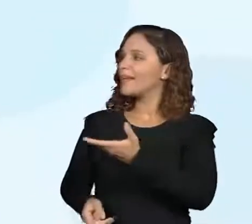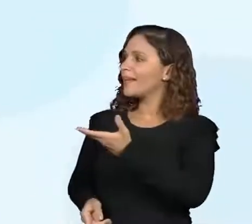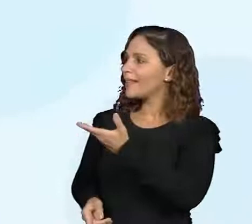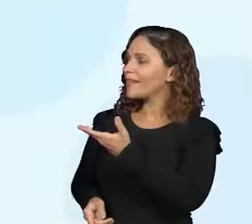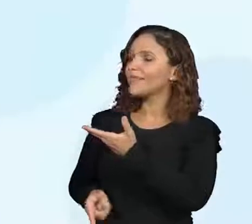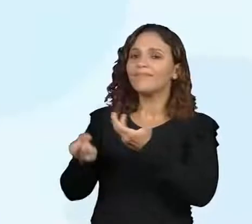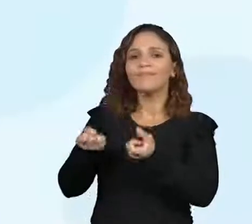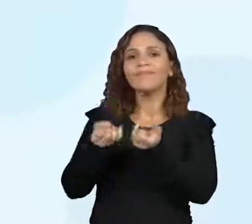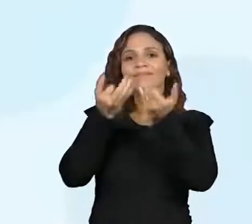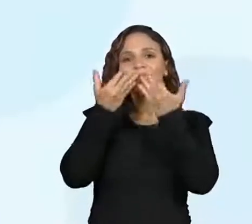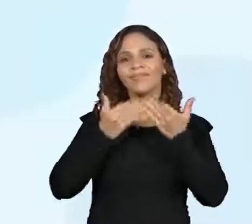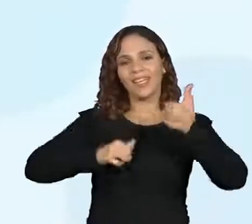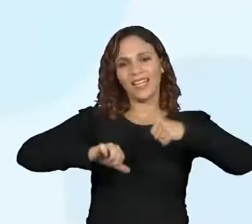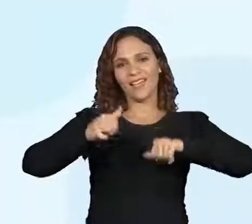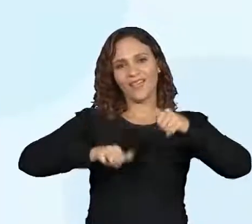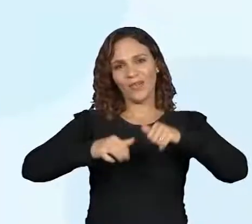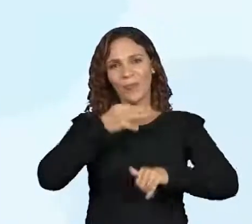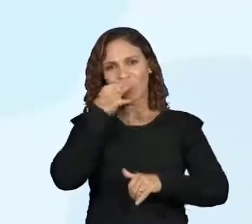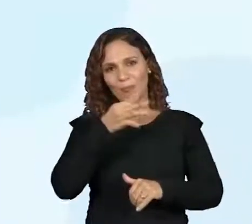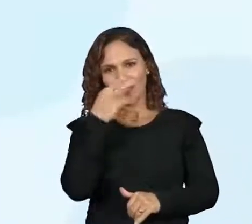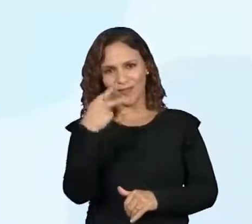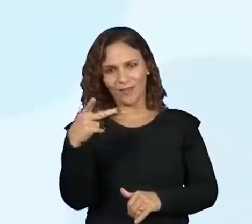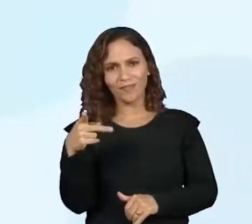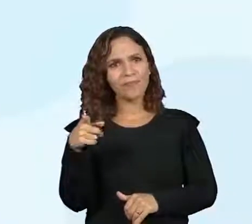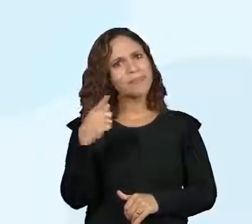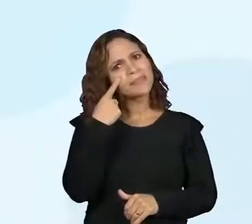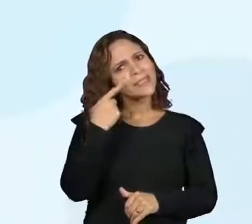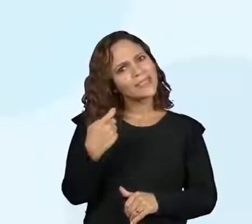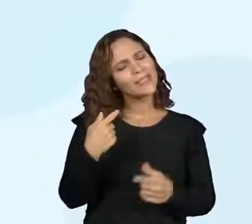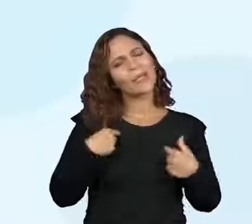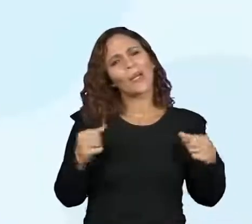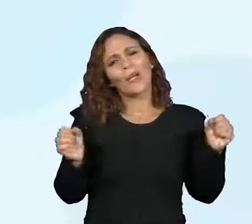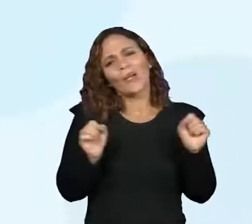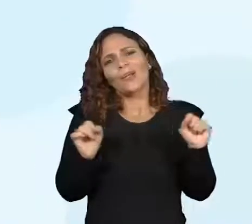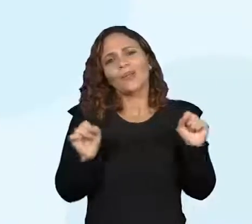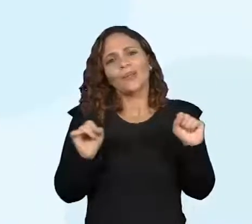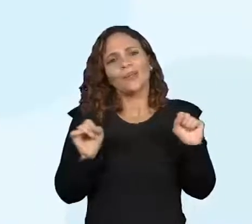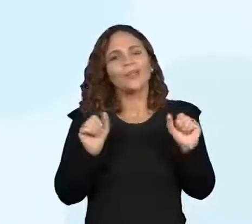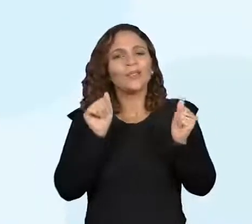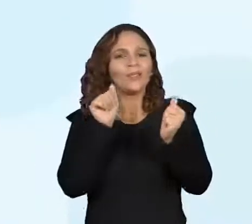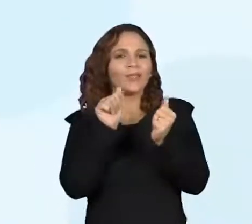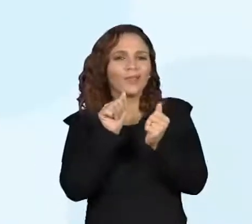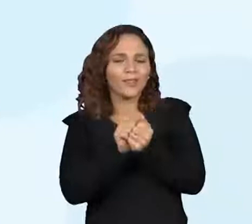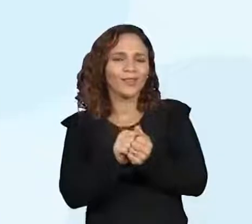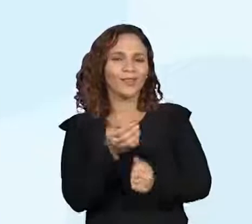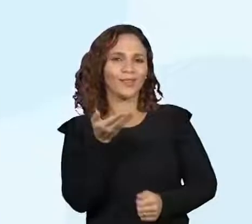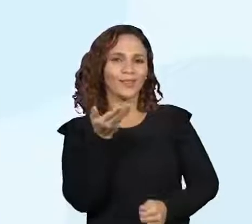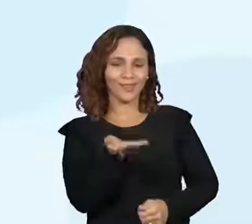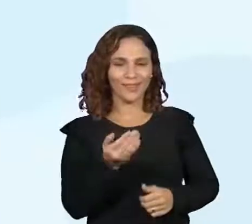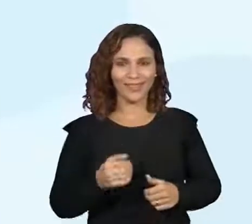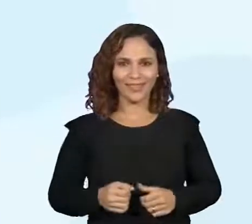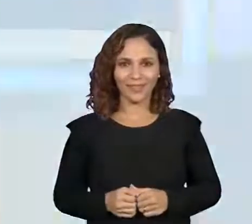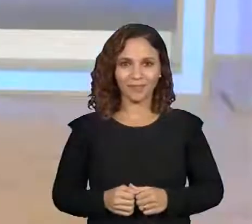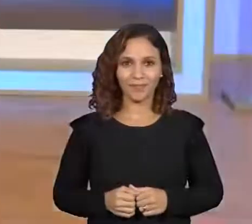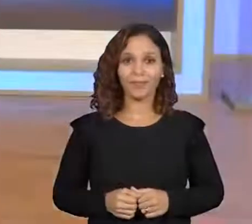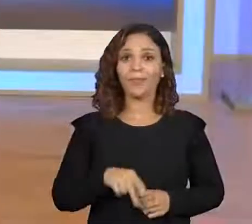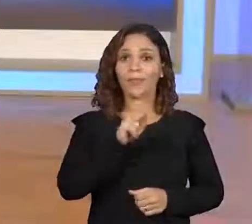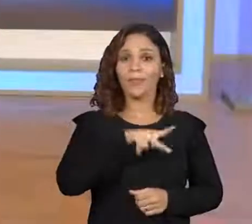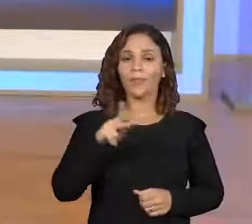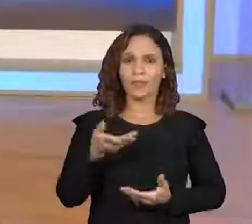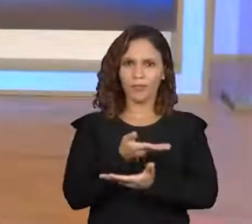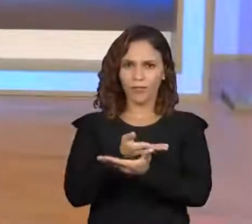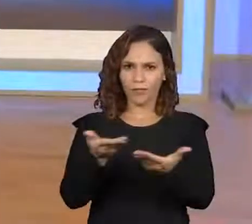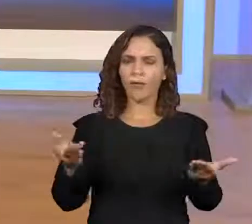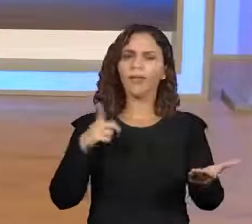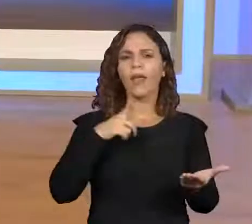avaliação. Essa atividade foi muito interessante, eu adorei aqui estar com vocês. Professores, têm